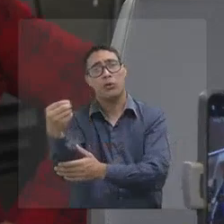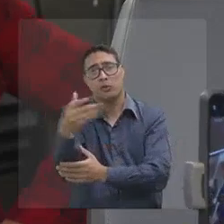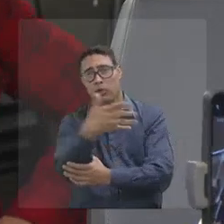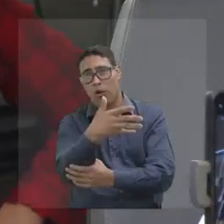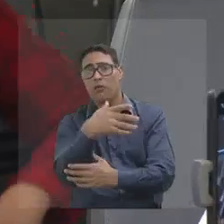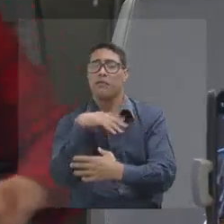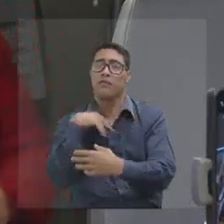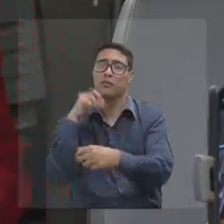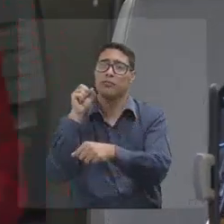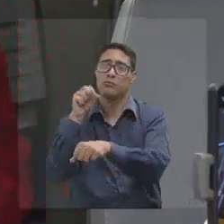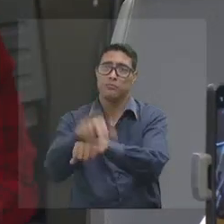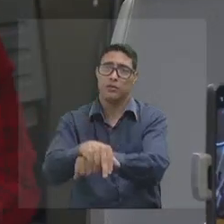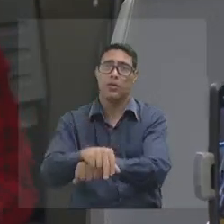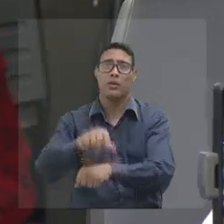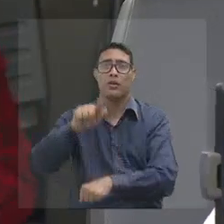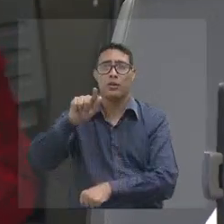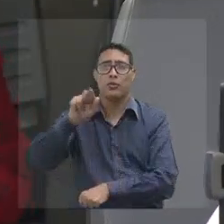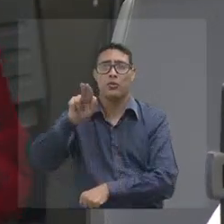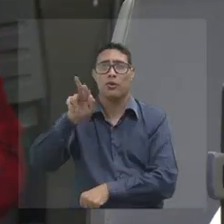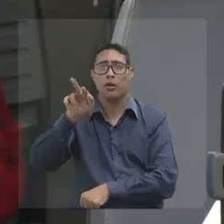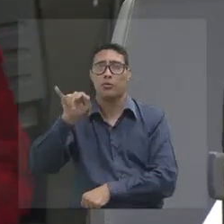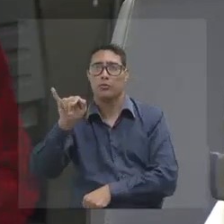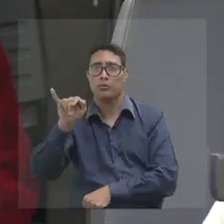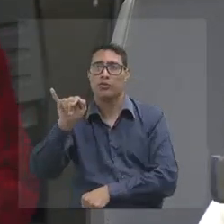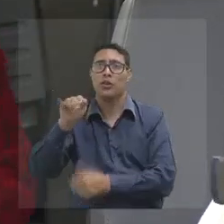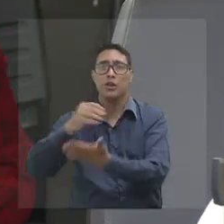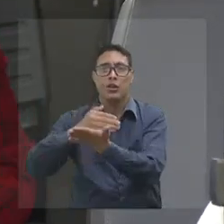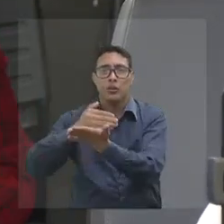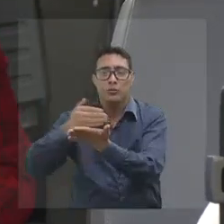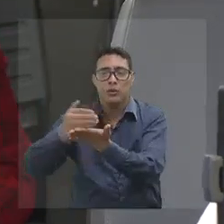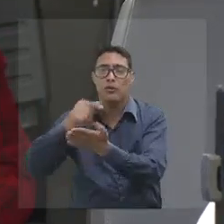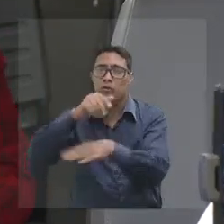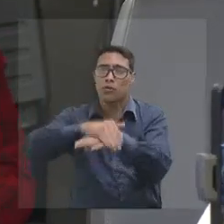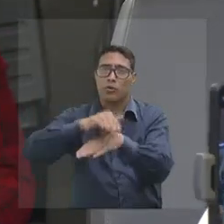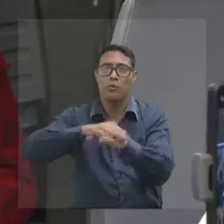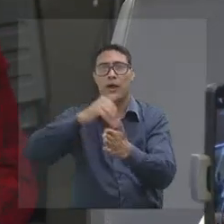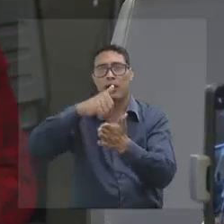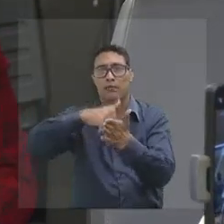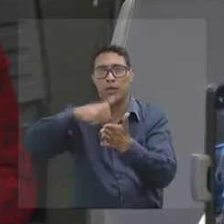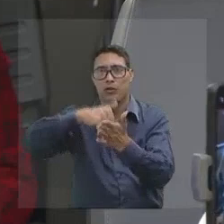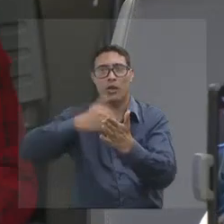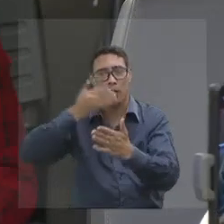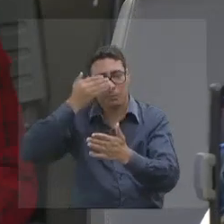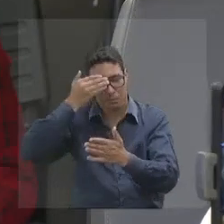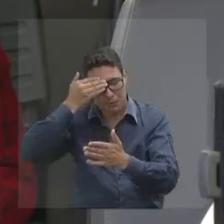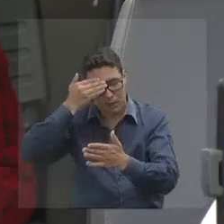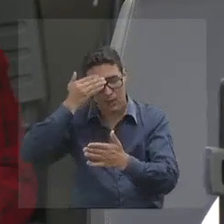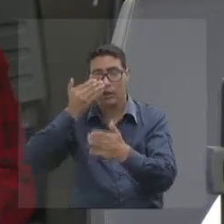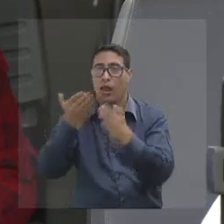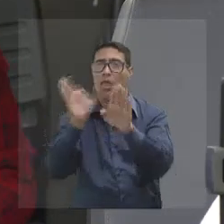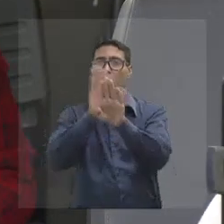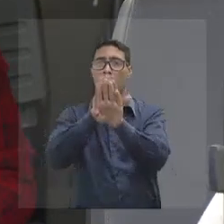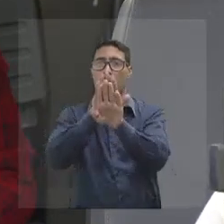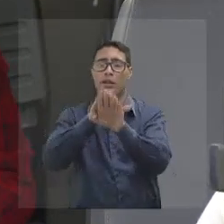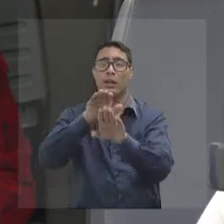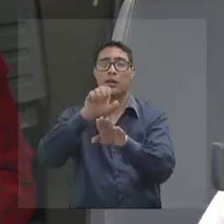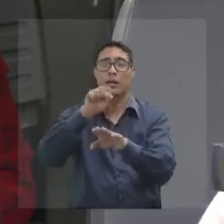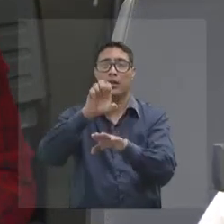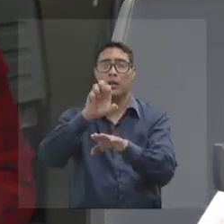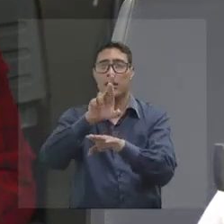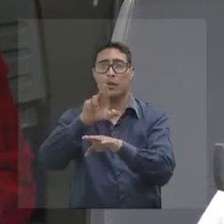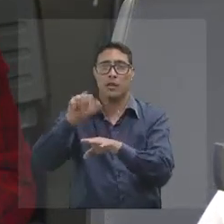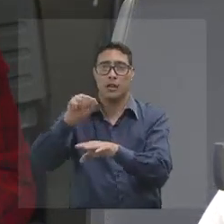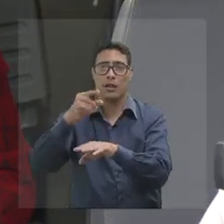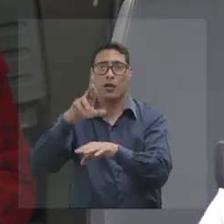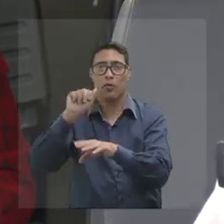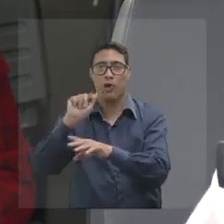como no caso da Gucci da flews que começaram como mineradoras pirata atrás da Serra do Curral e ao invés de fechar essa mina